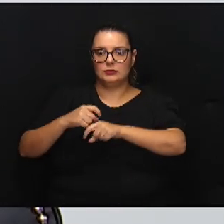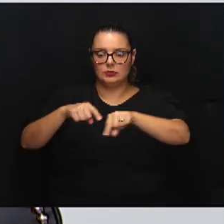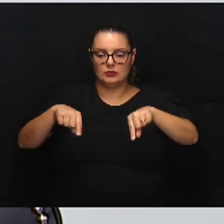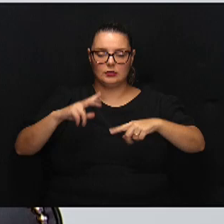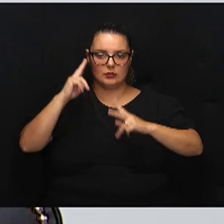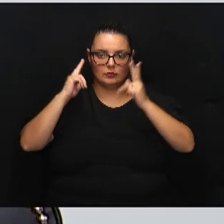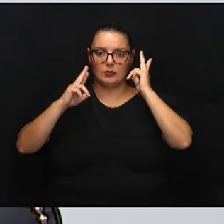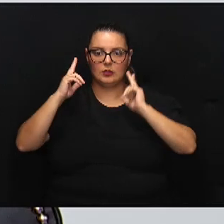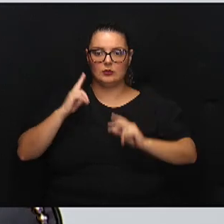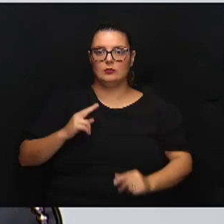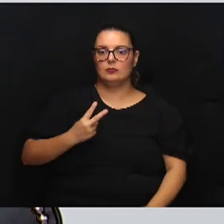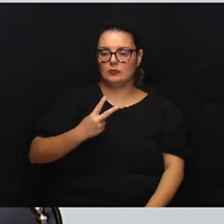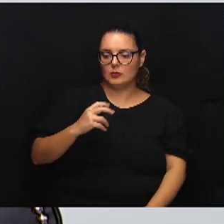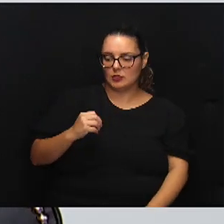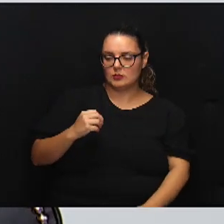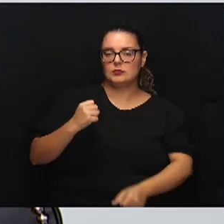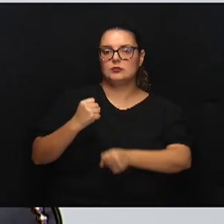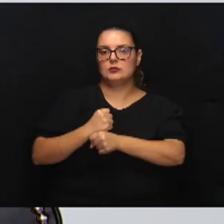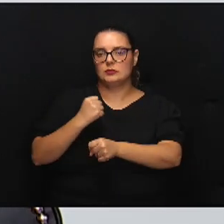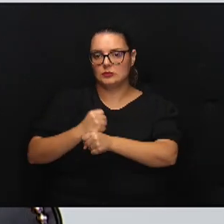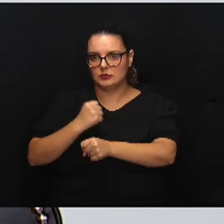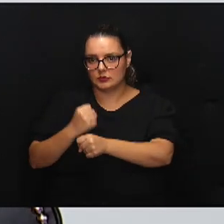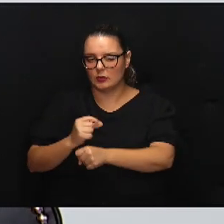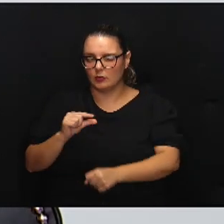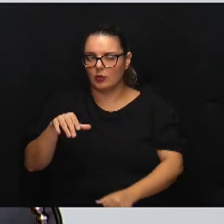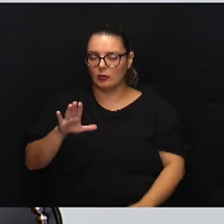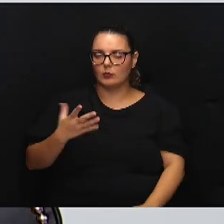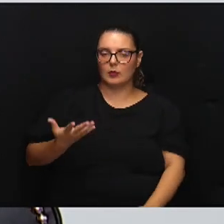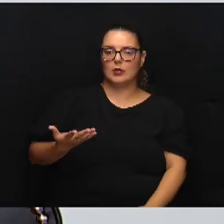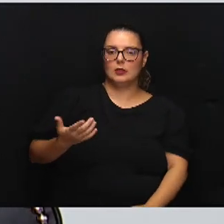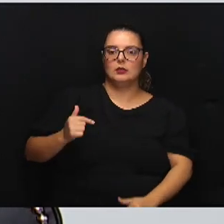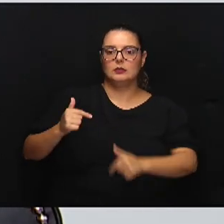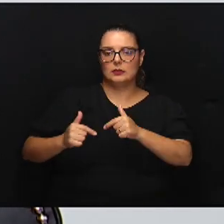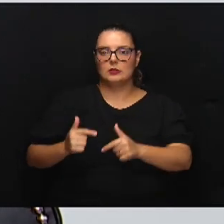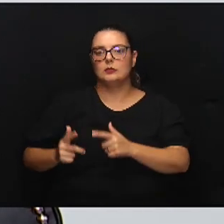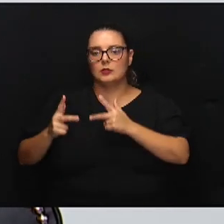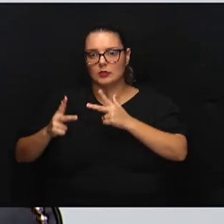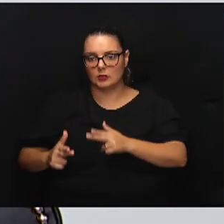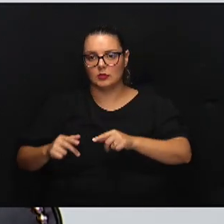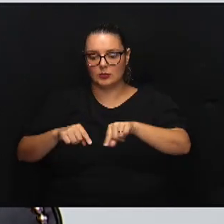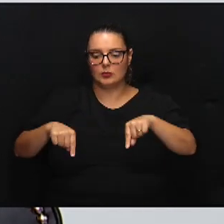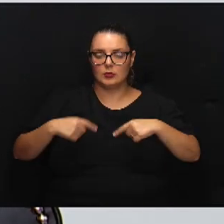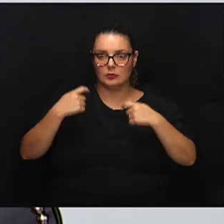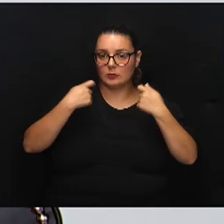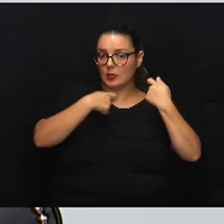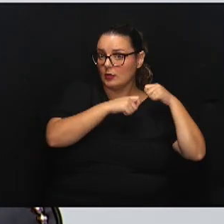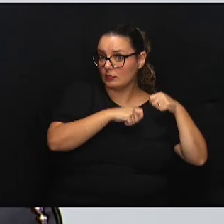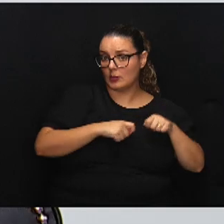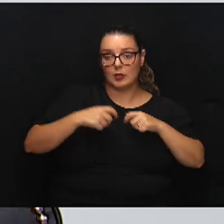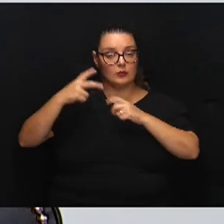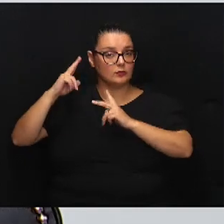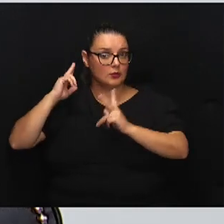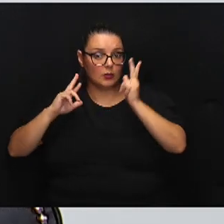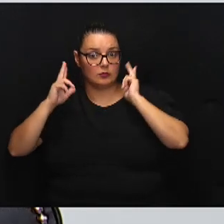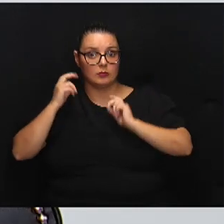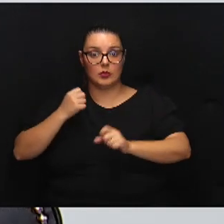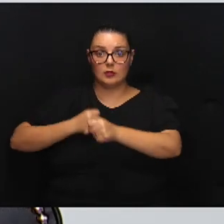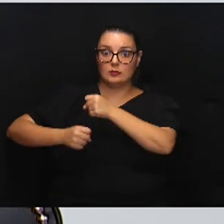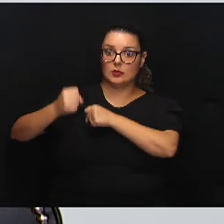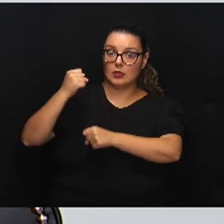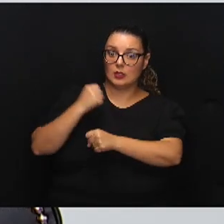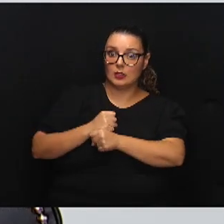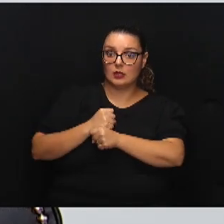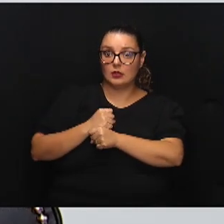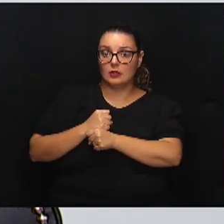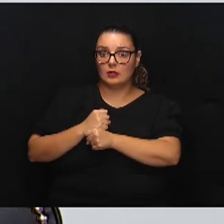cabeleireiro. Eu passei meus 20 e poucos anos trabalhando no mesmo salão, mas o ano passado,